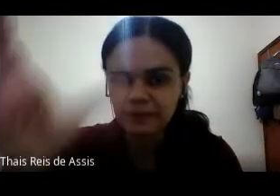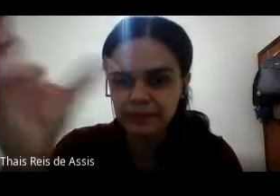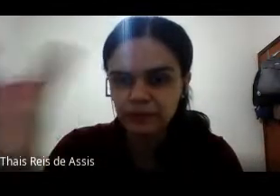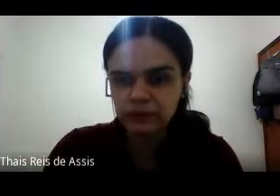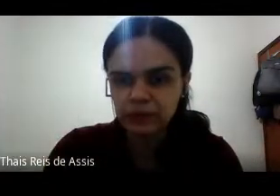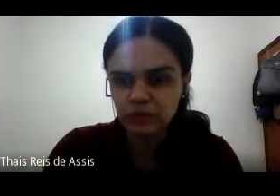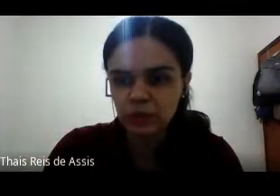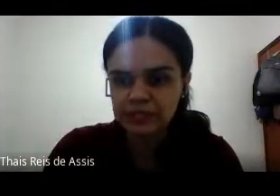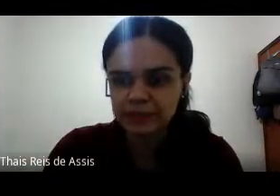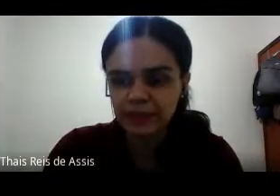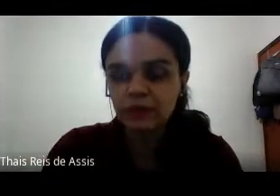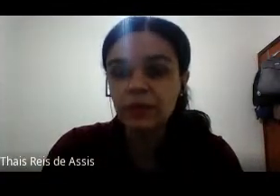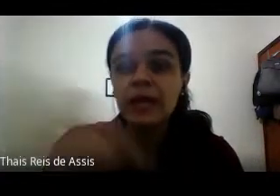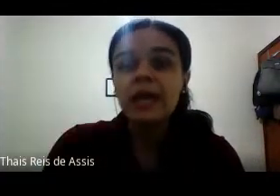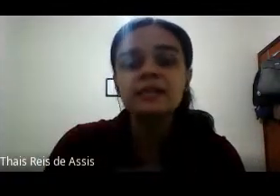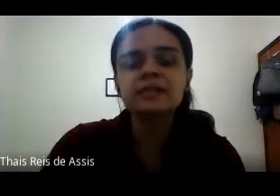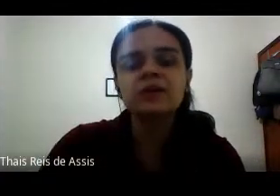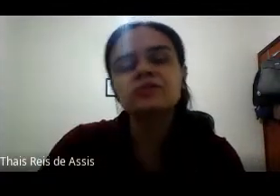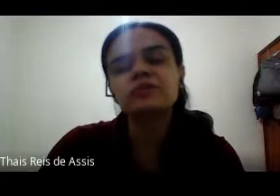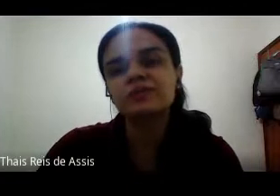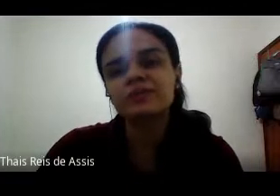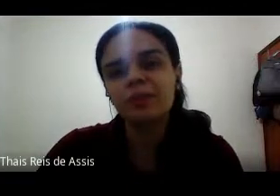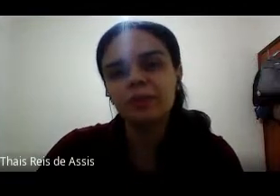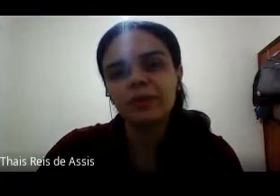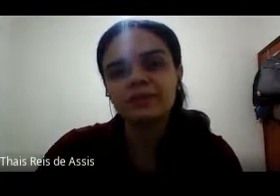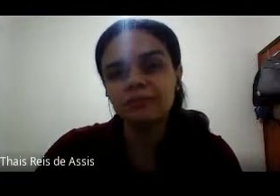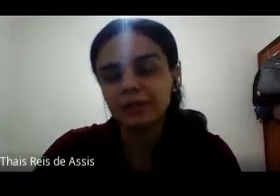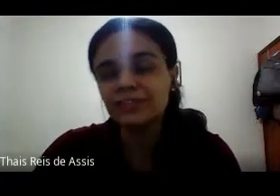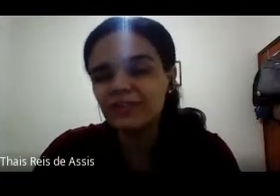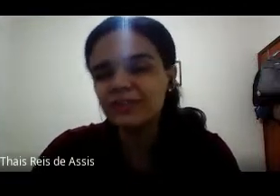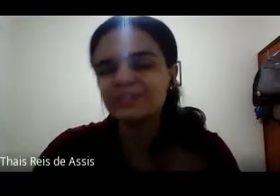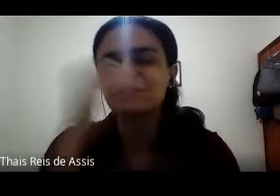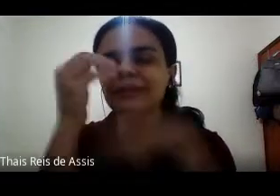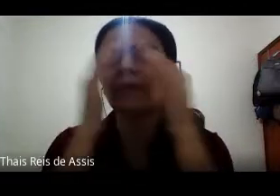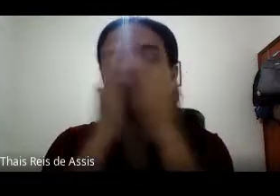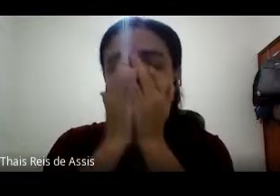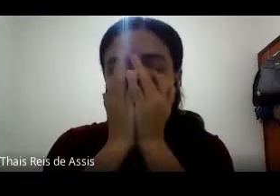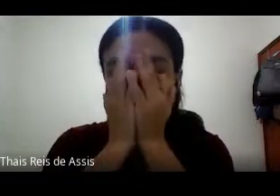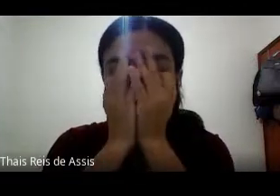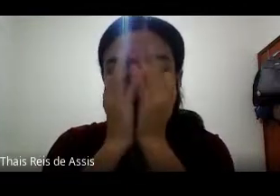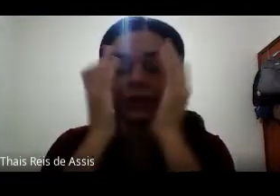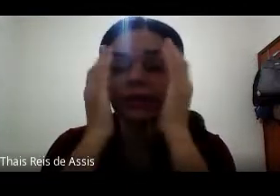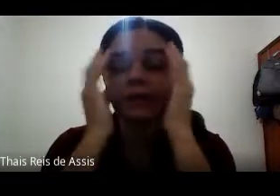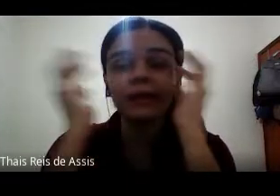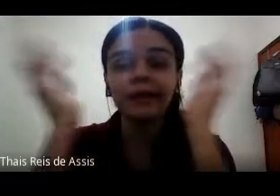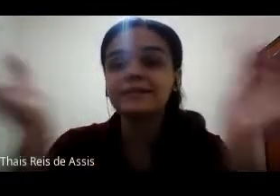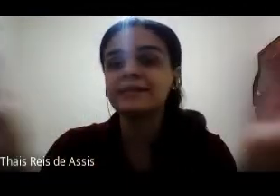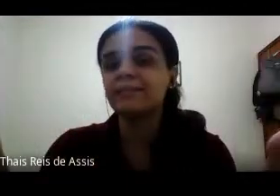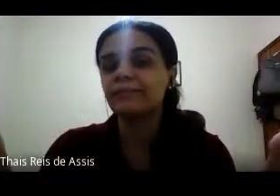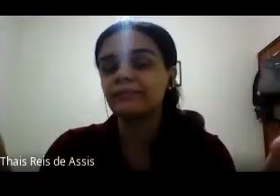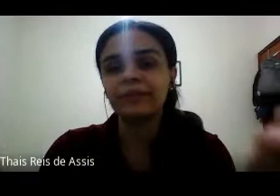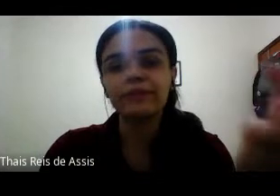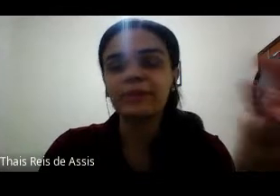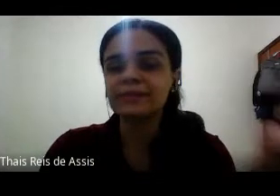formação para produção de conhecimento, ele se torna sujeito do seu próprio conhecimento. A gente vê, gente, tanta coisa absurda,